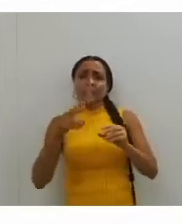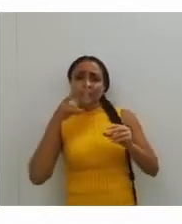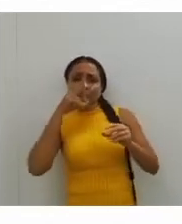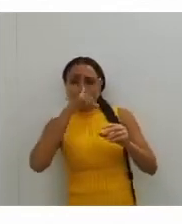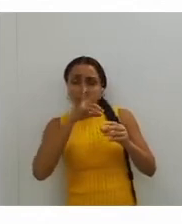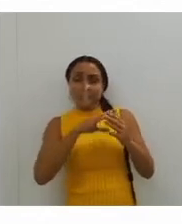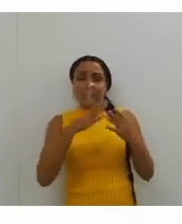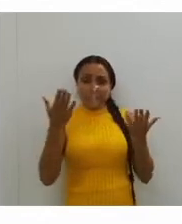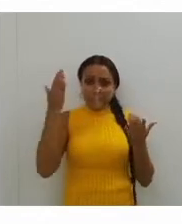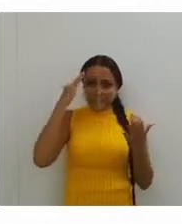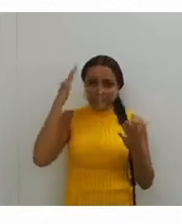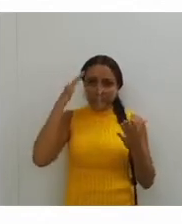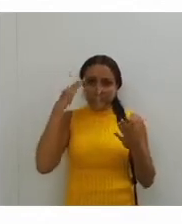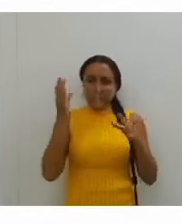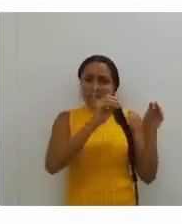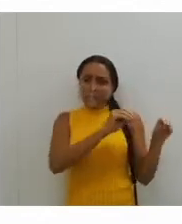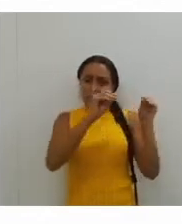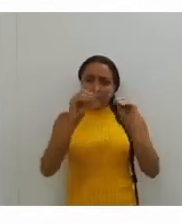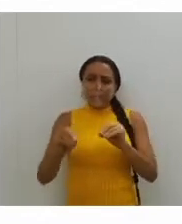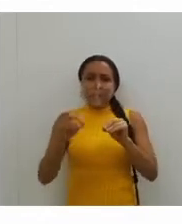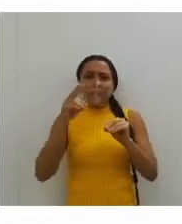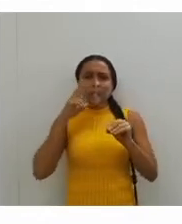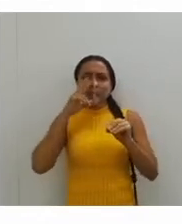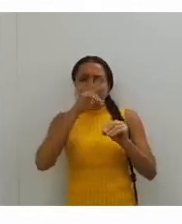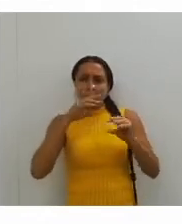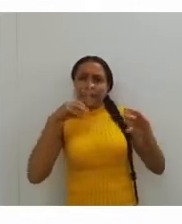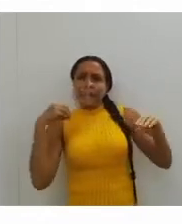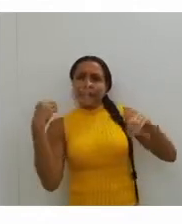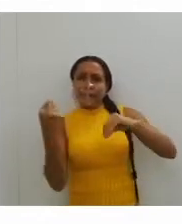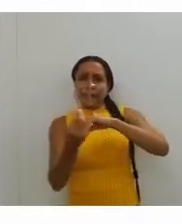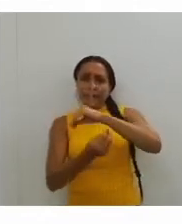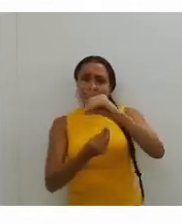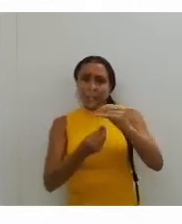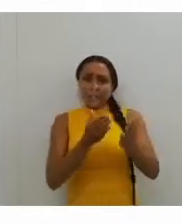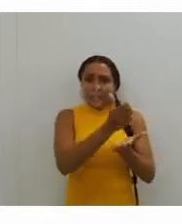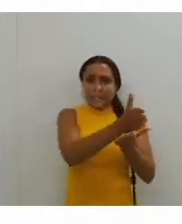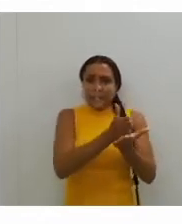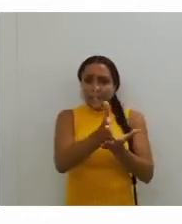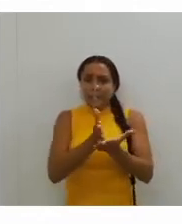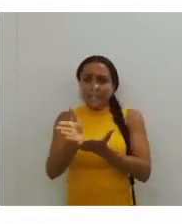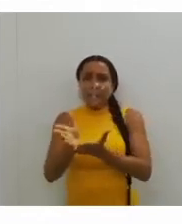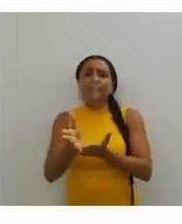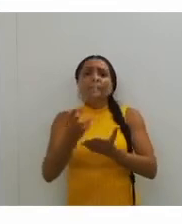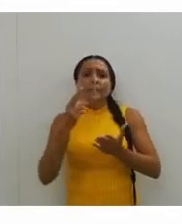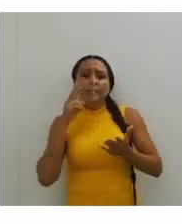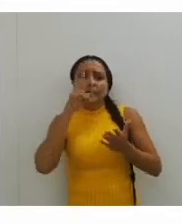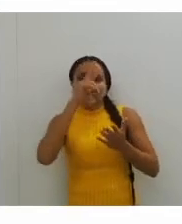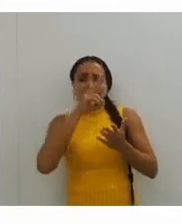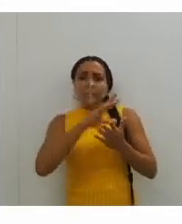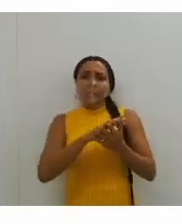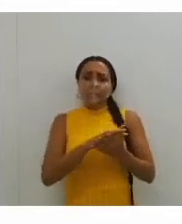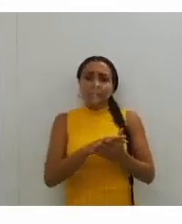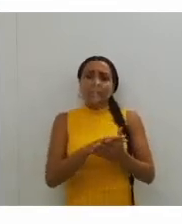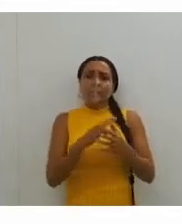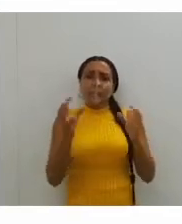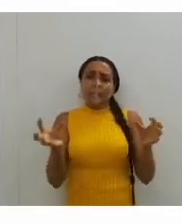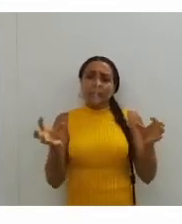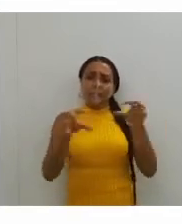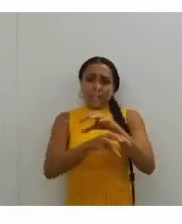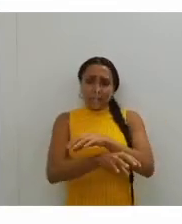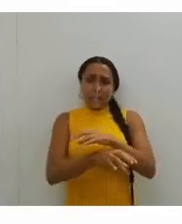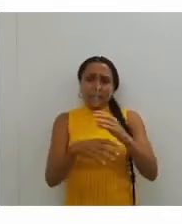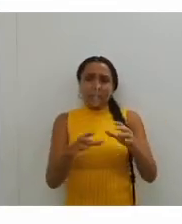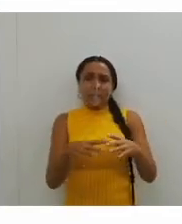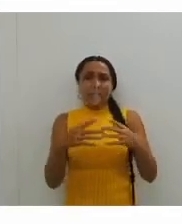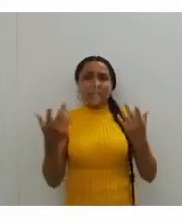ó. Ela transfere força, ela muda a direção da força e muda também o sentido. Acionada